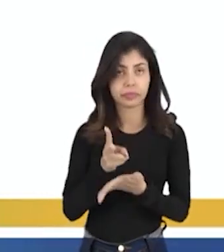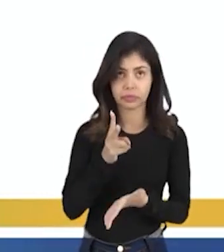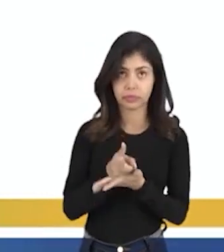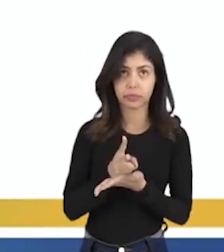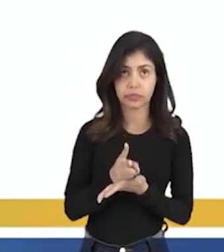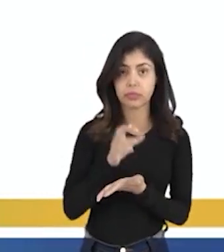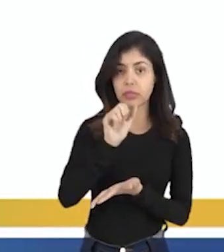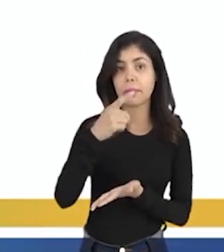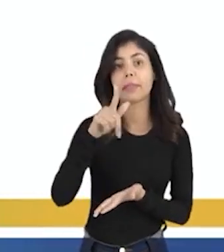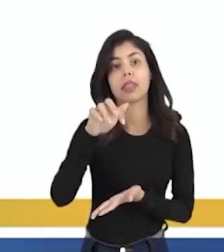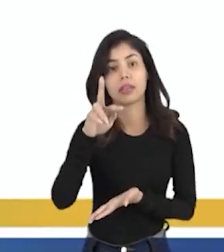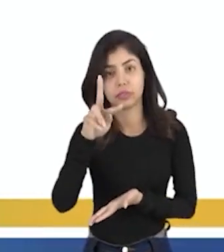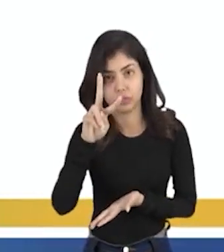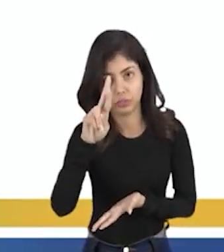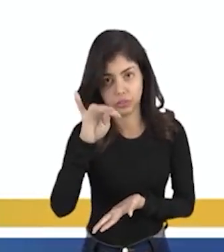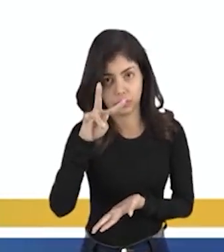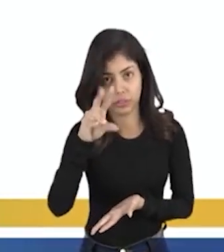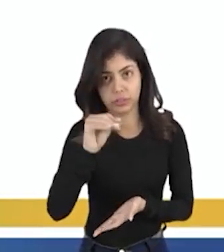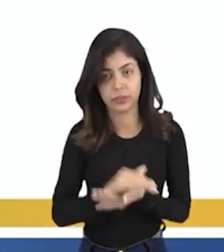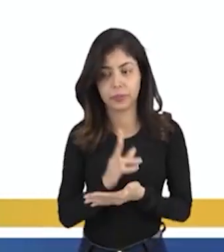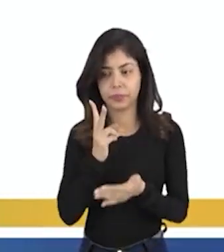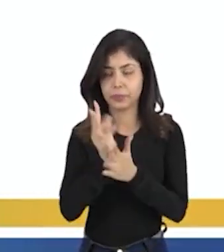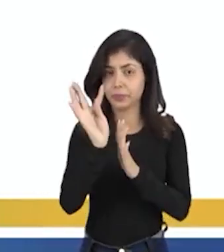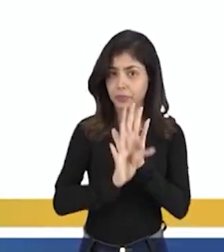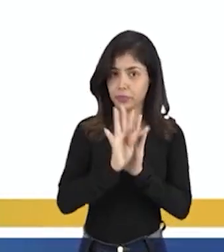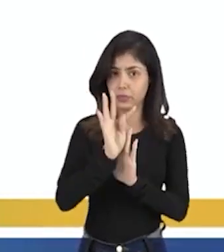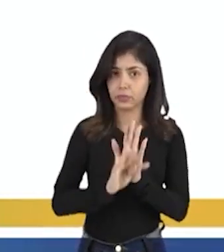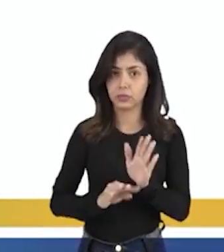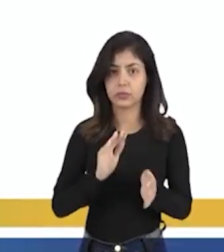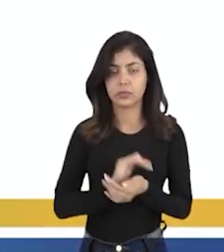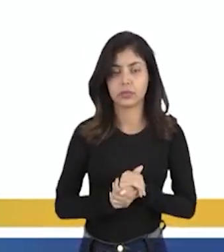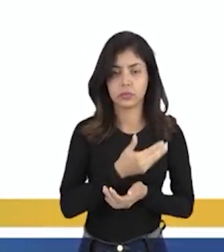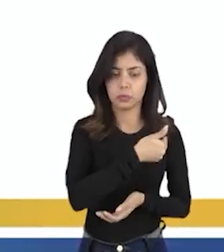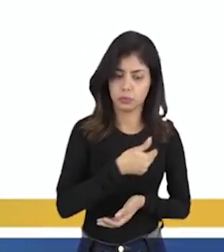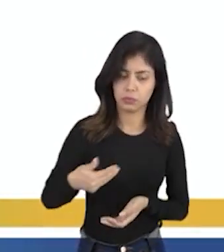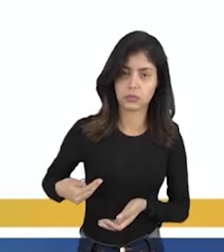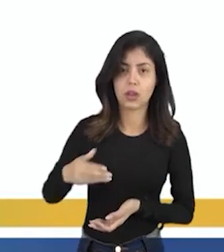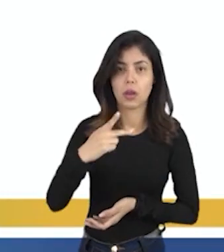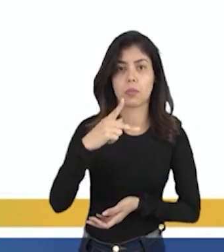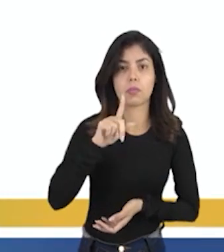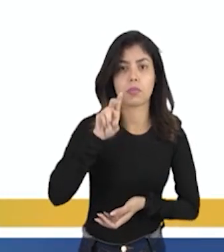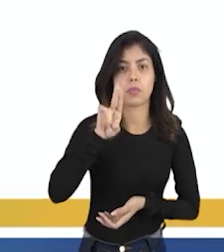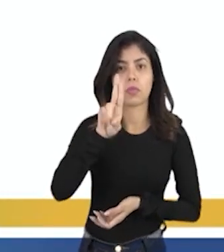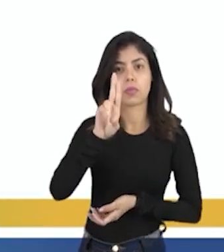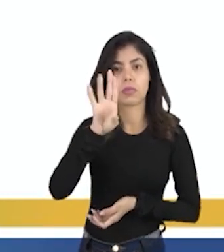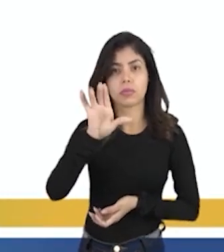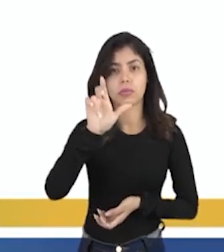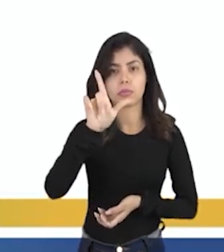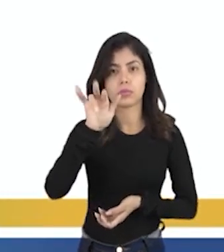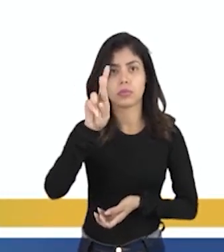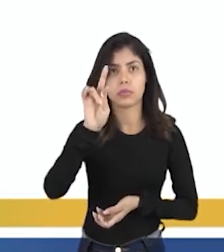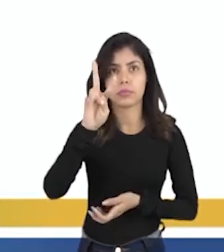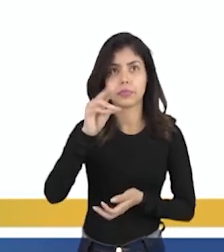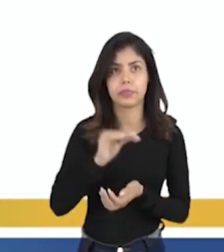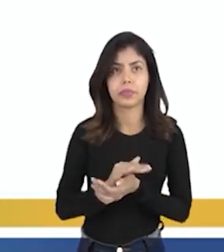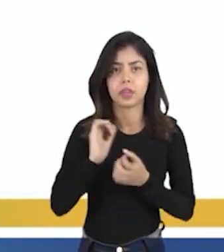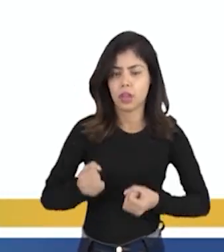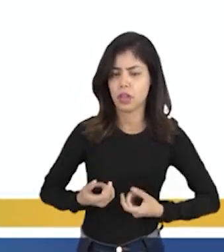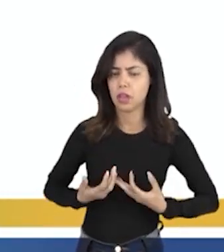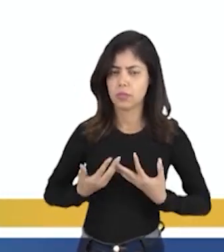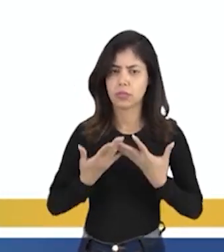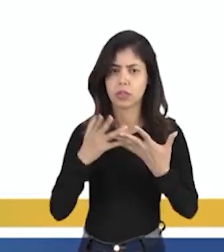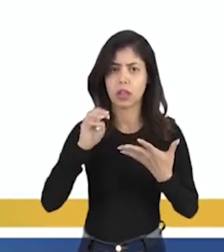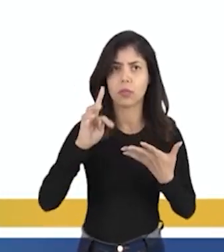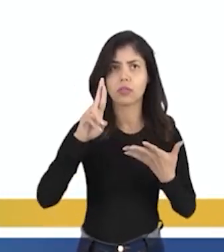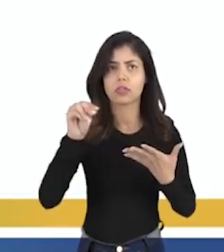mesma apelativa que nós vamos encontrar em textos publicitários. A emotiva nós vamos ter em textos